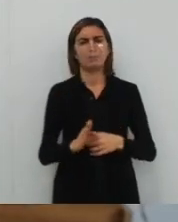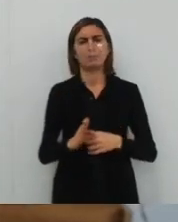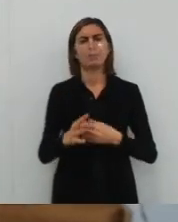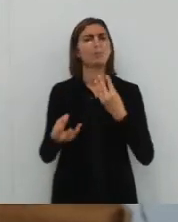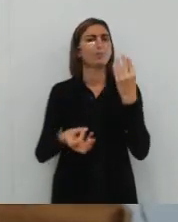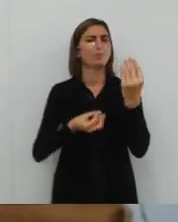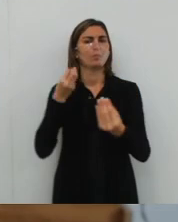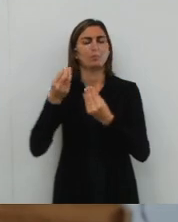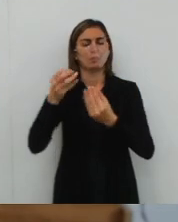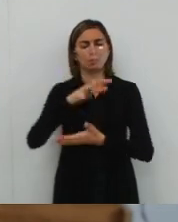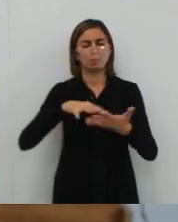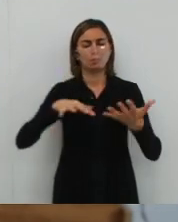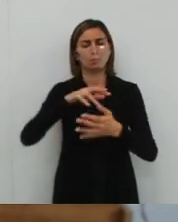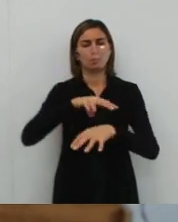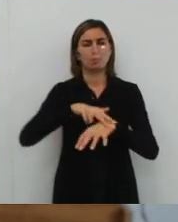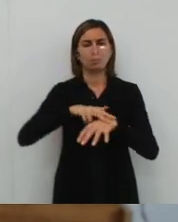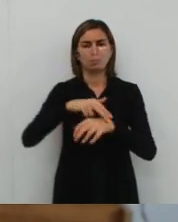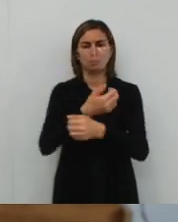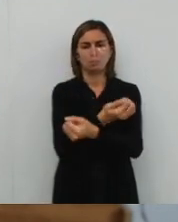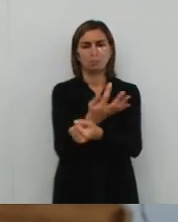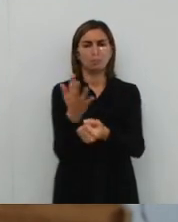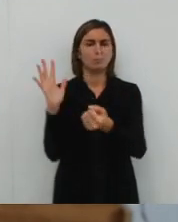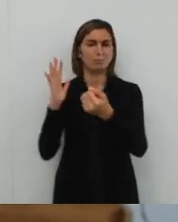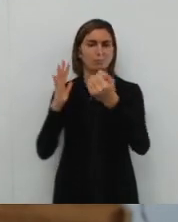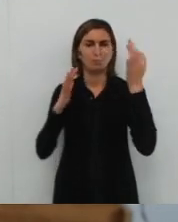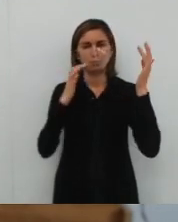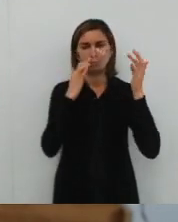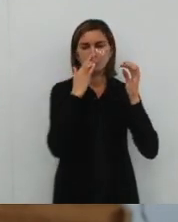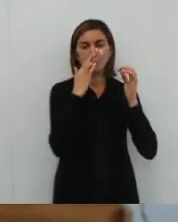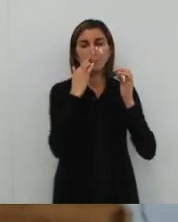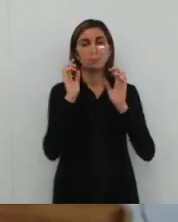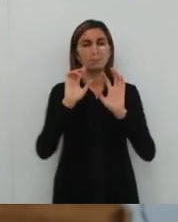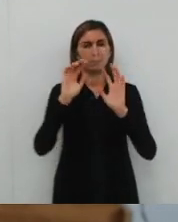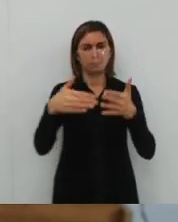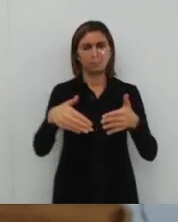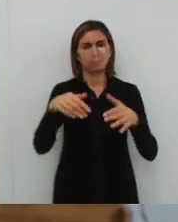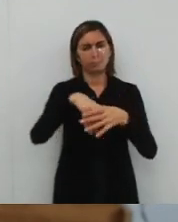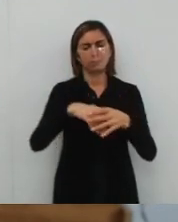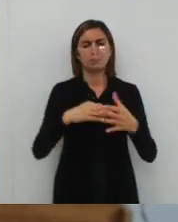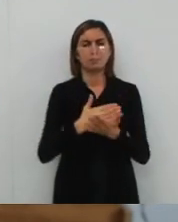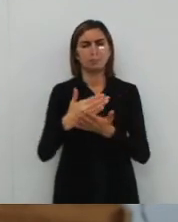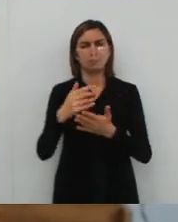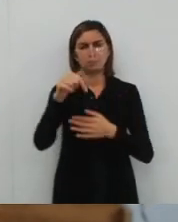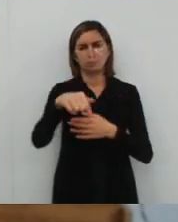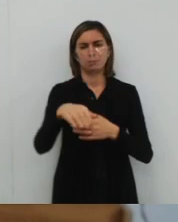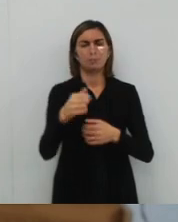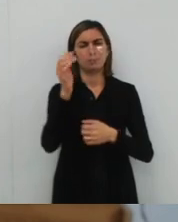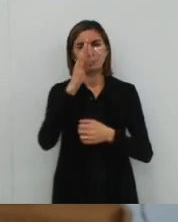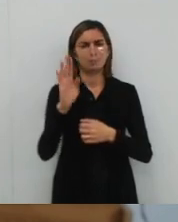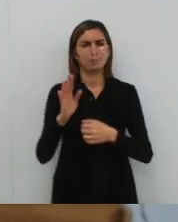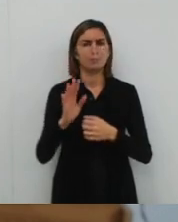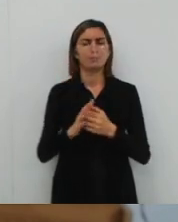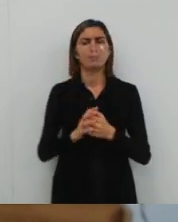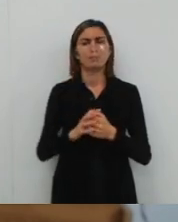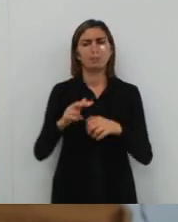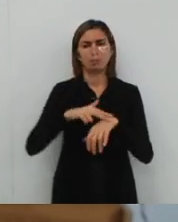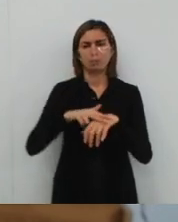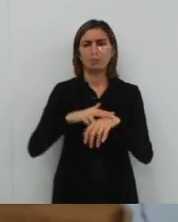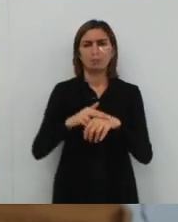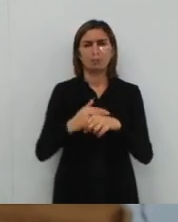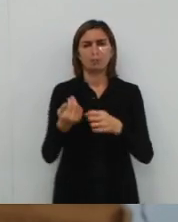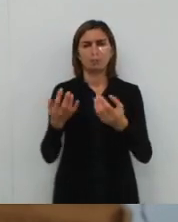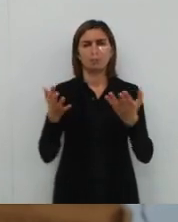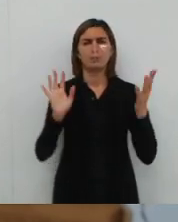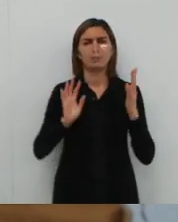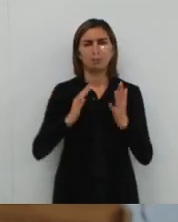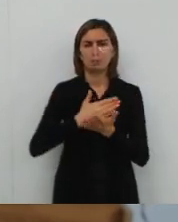como é que a Revolução Verde ela atuou no Brasil? Pois bem, a Revolução Verde no Brasil,